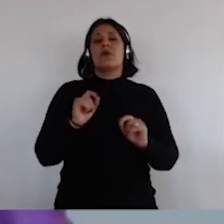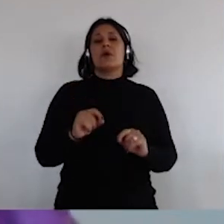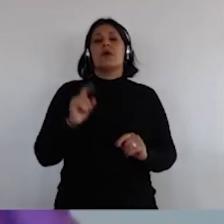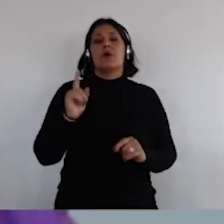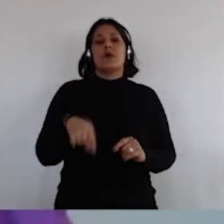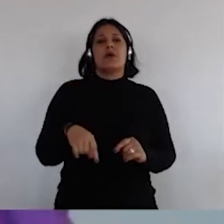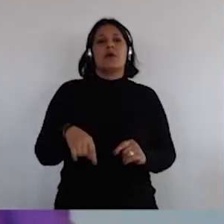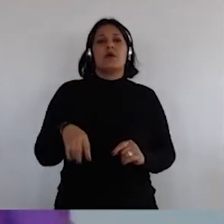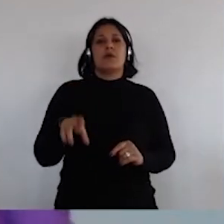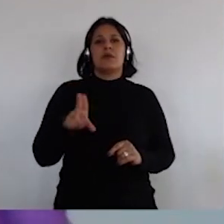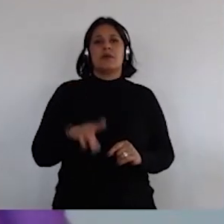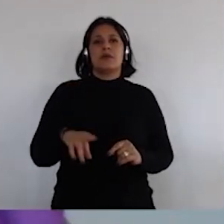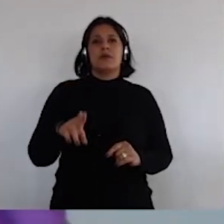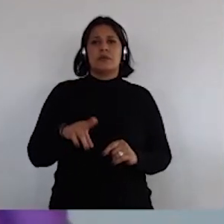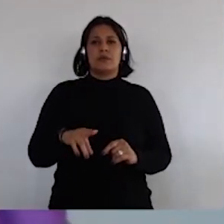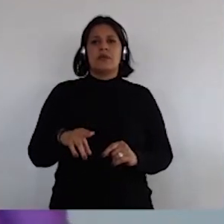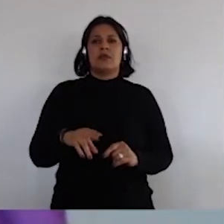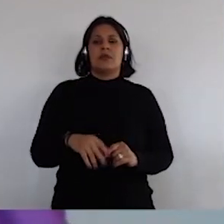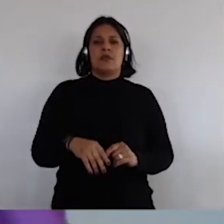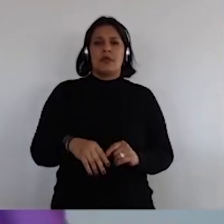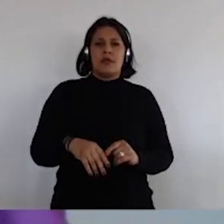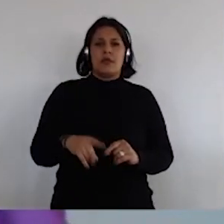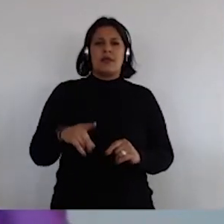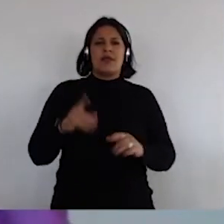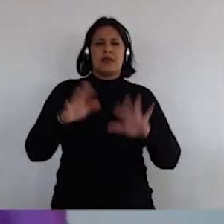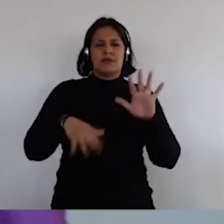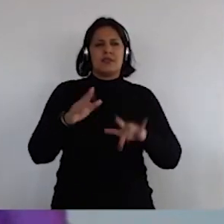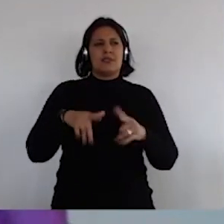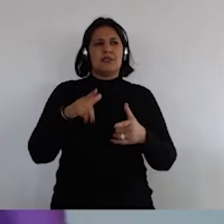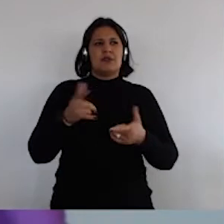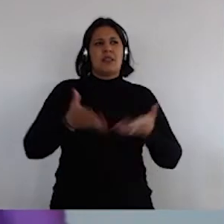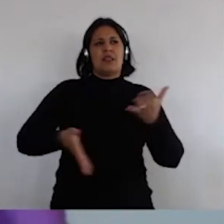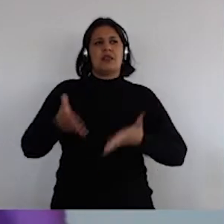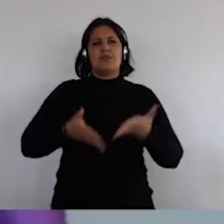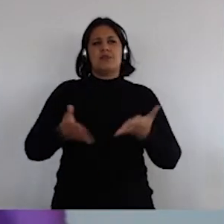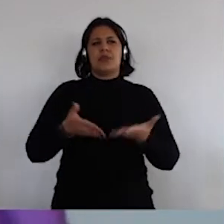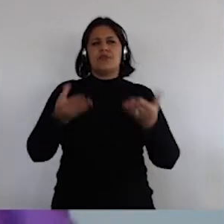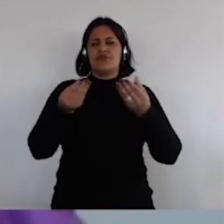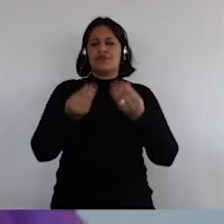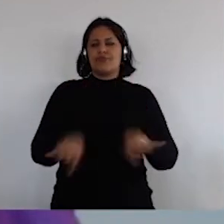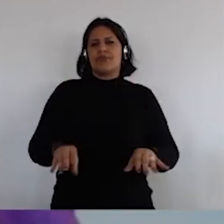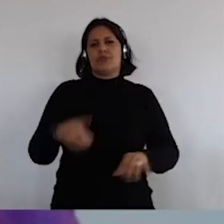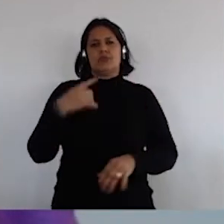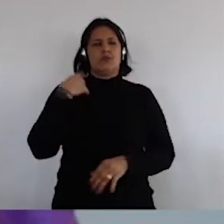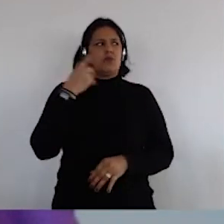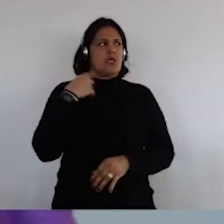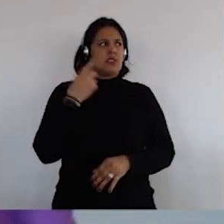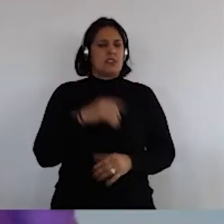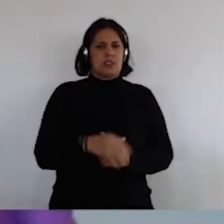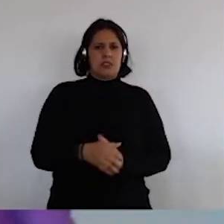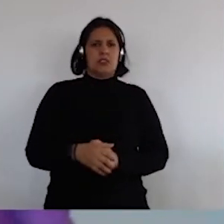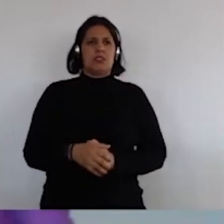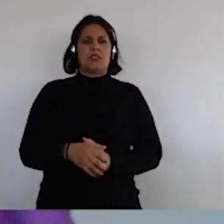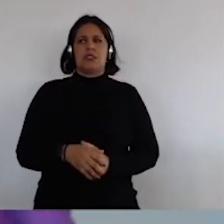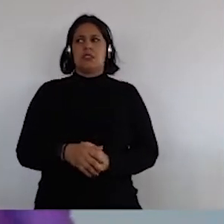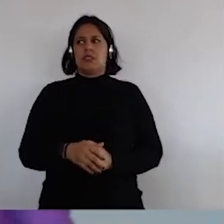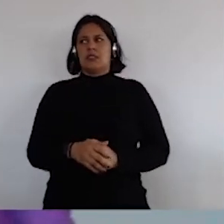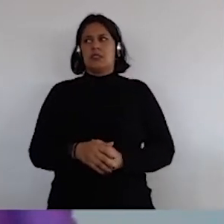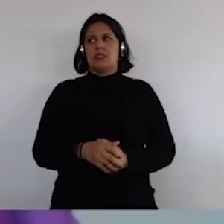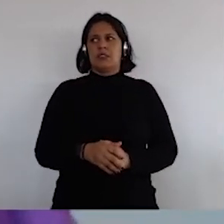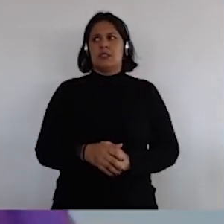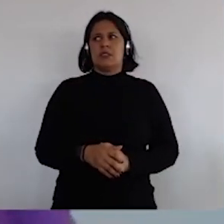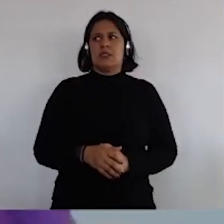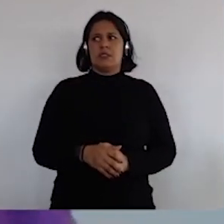subterfúgio à precarização do atendimento para a advocacia. Do seu regular acesso aos